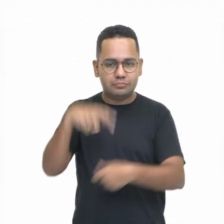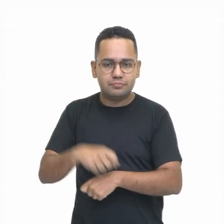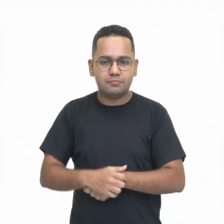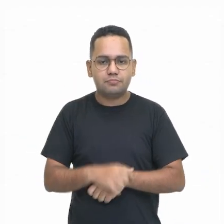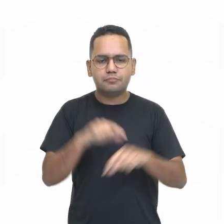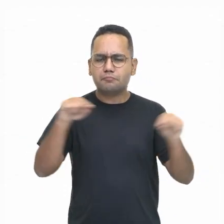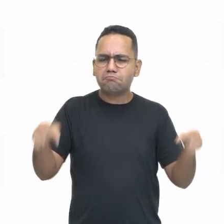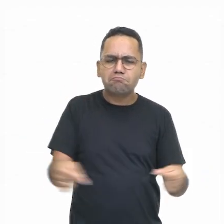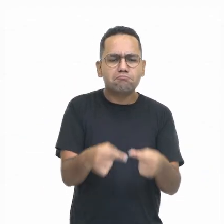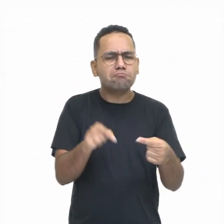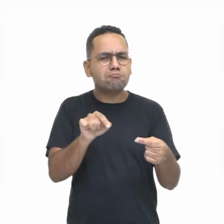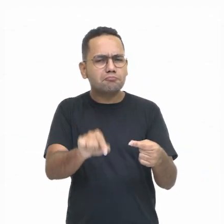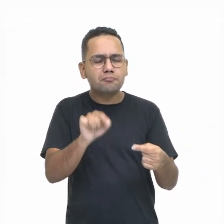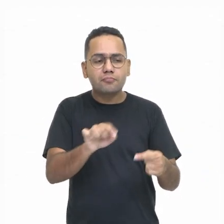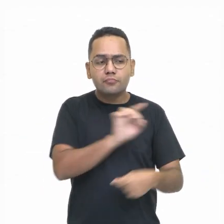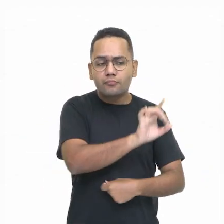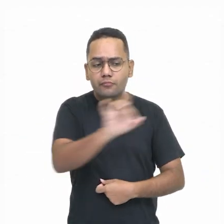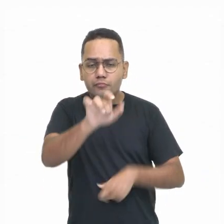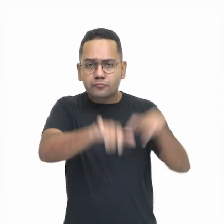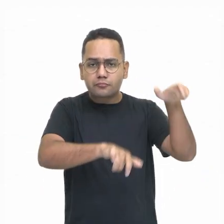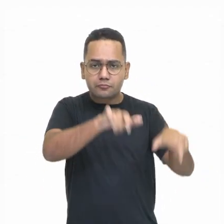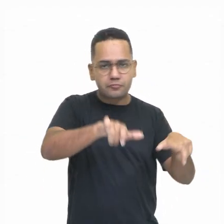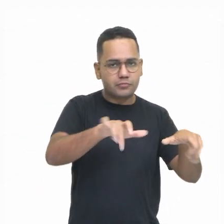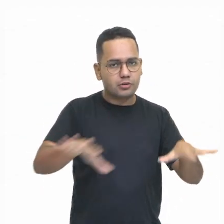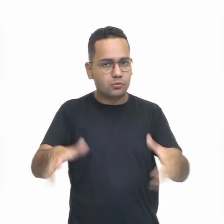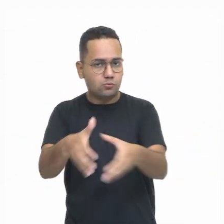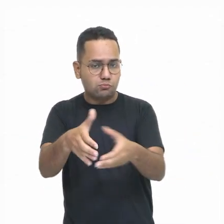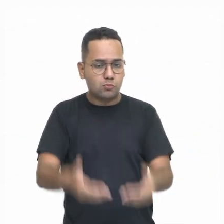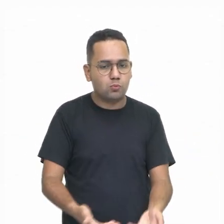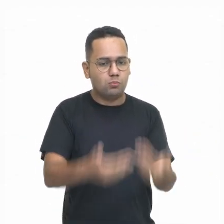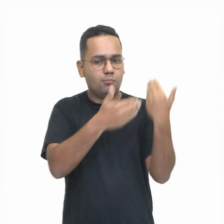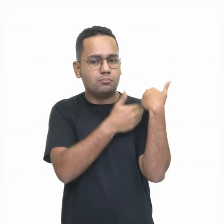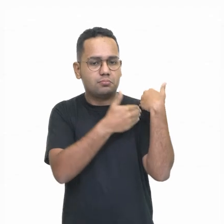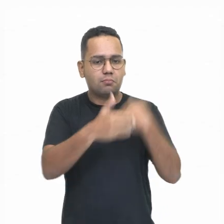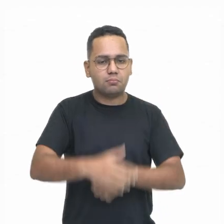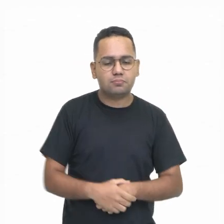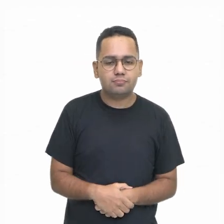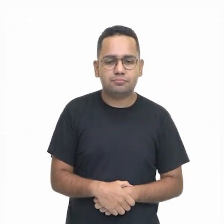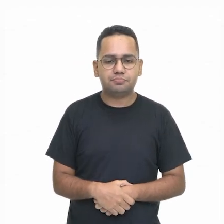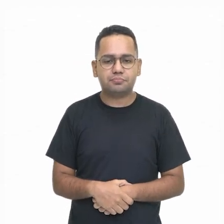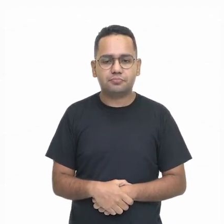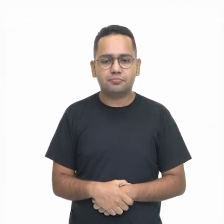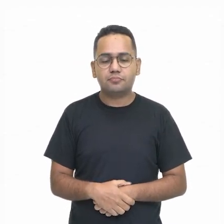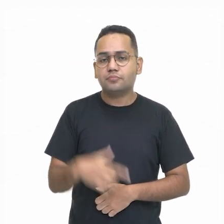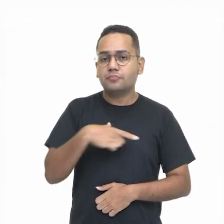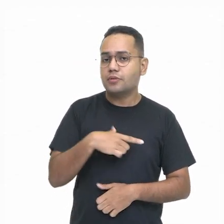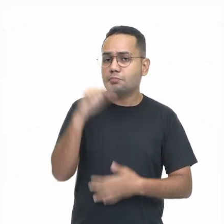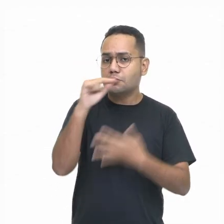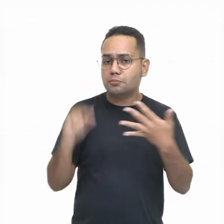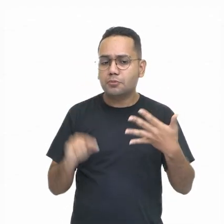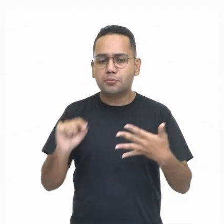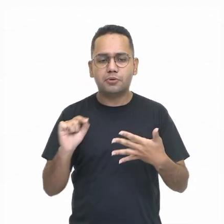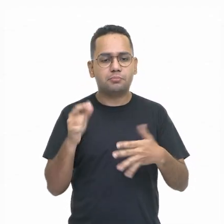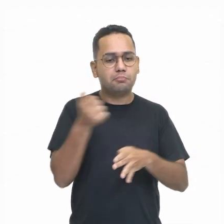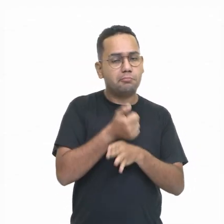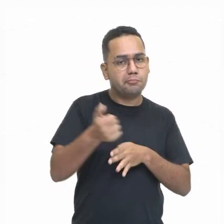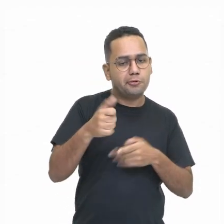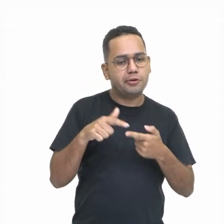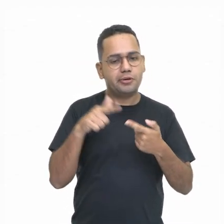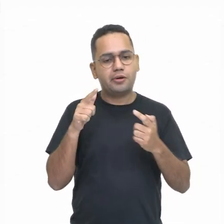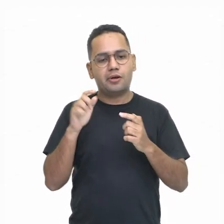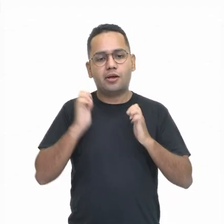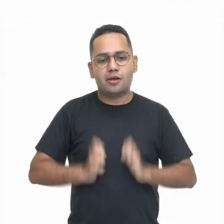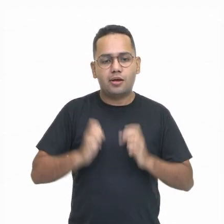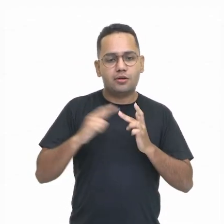nacional e global, bem como o papel desempenhado pelos sujeitos e coletividades mediante os valores